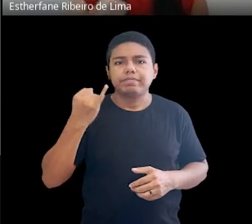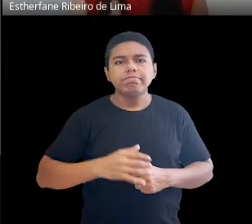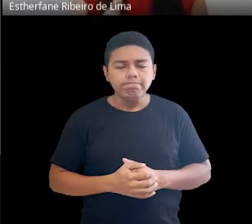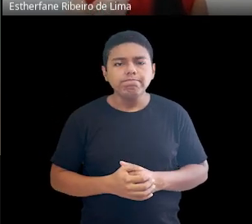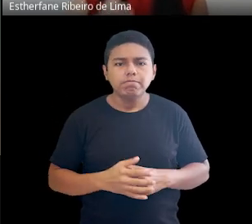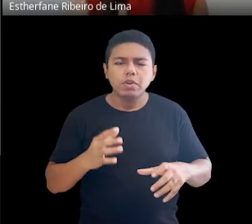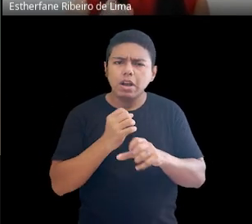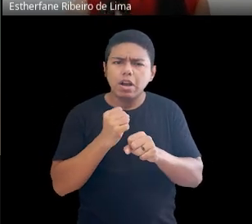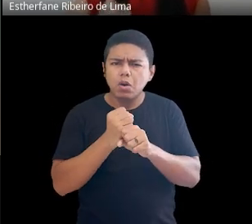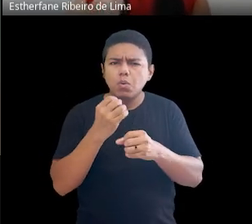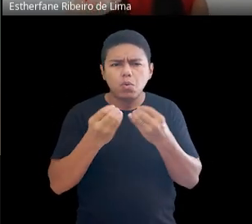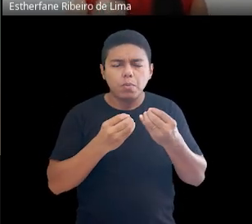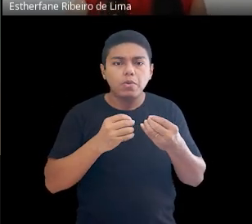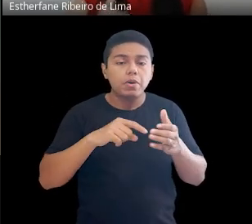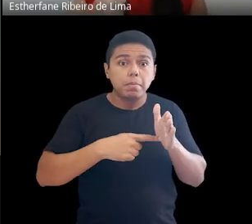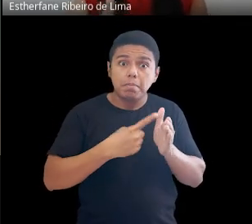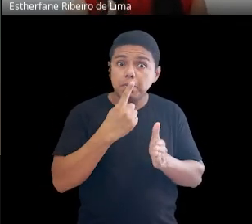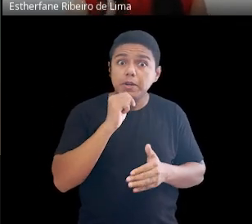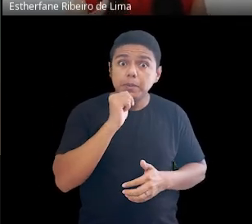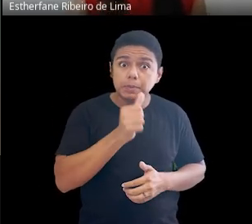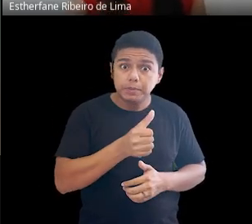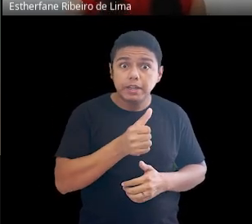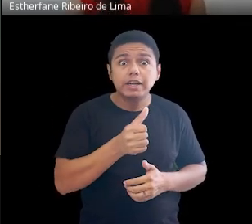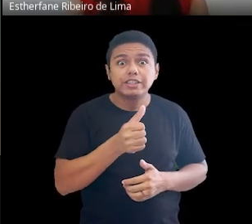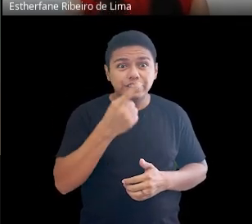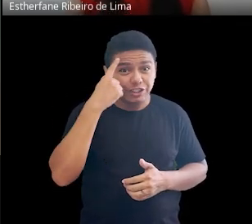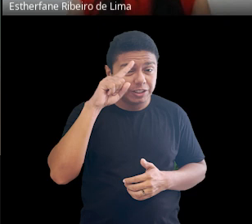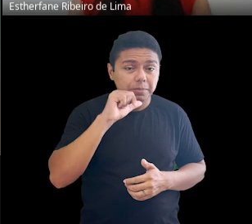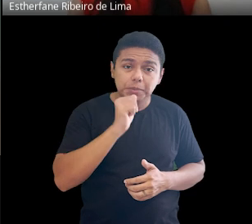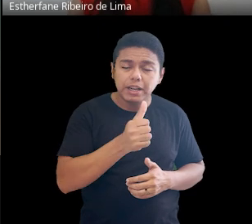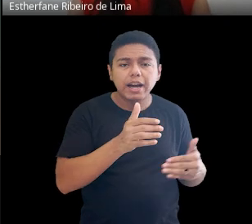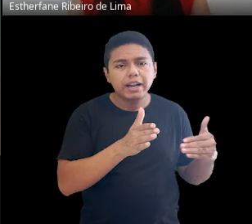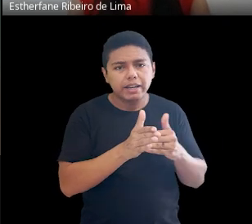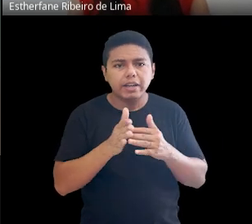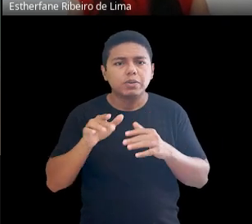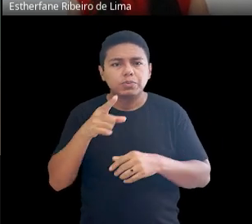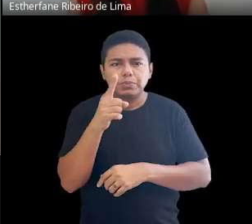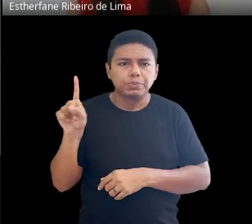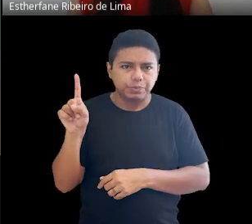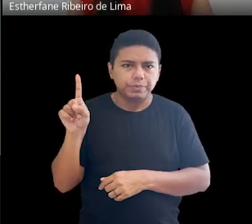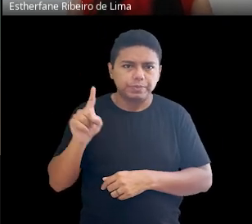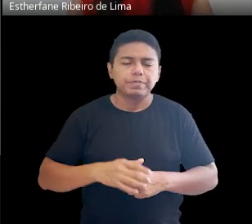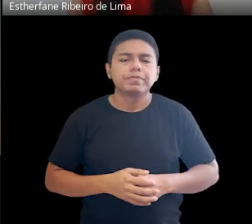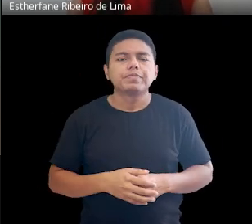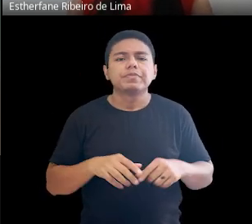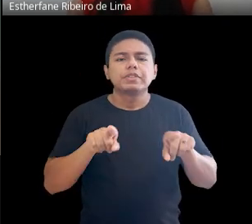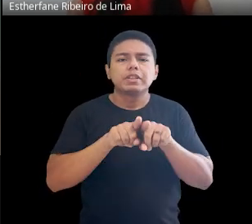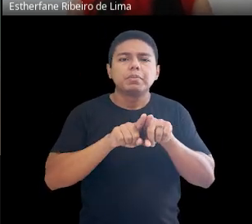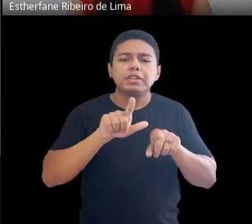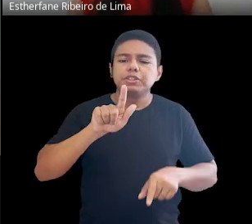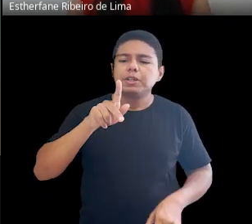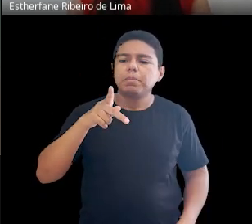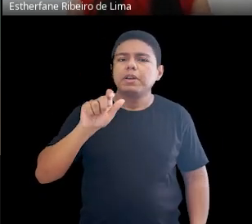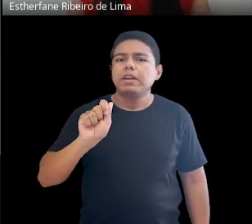partir do primeiro dia do início da menstruação. O número de gestações que é dado pelo GPA. Quantas